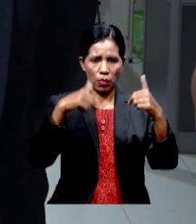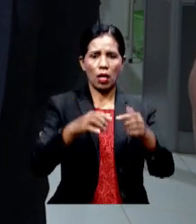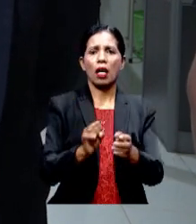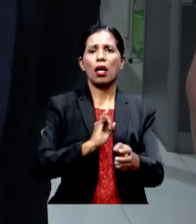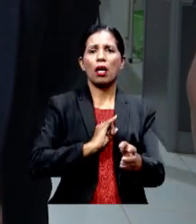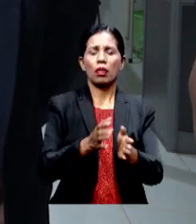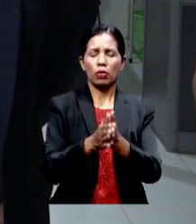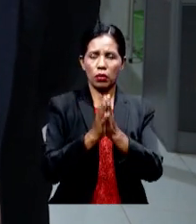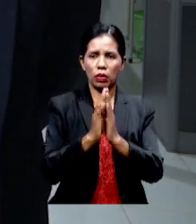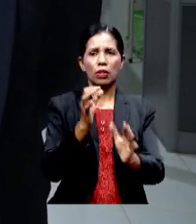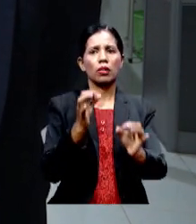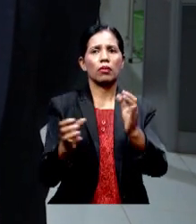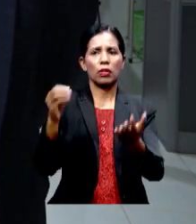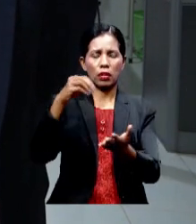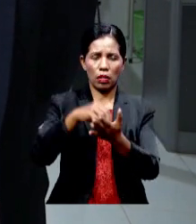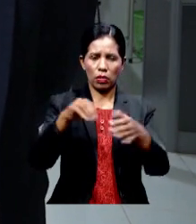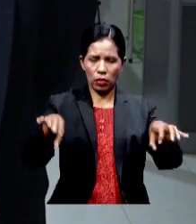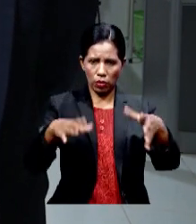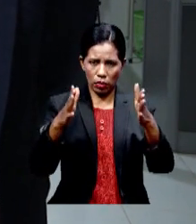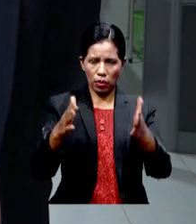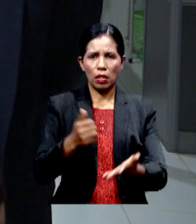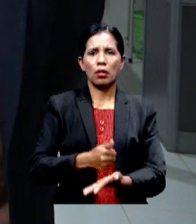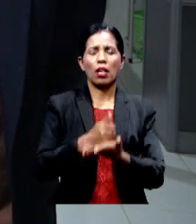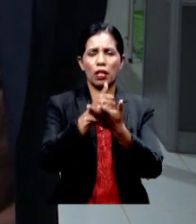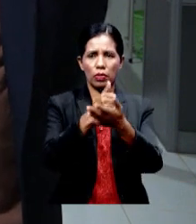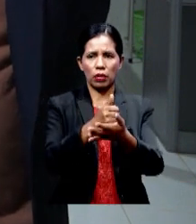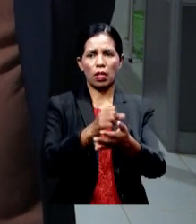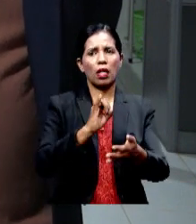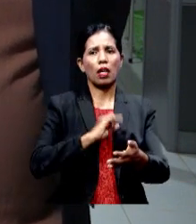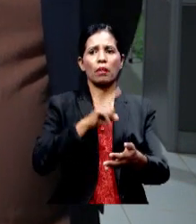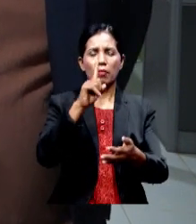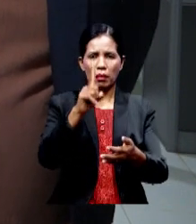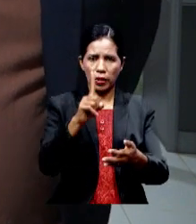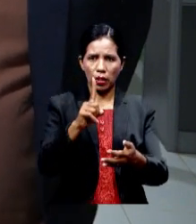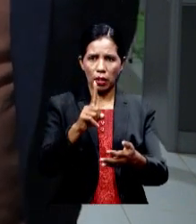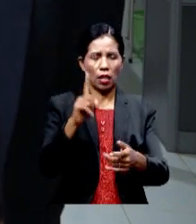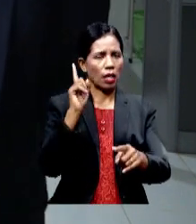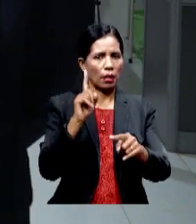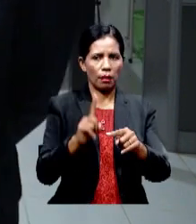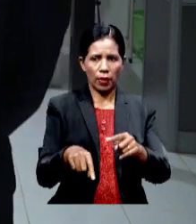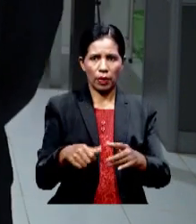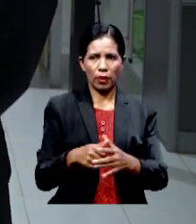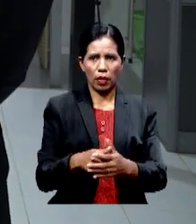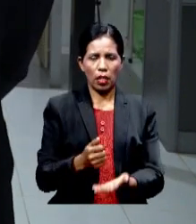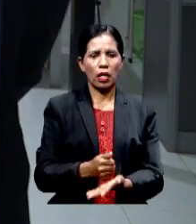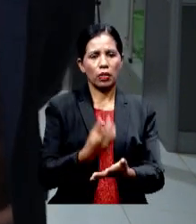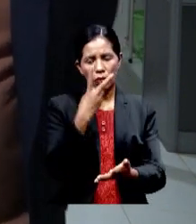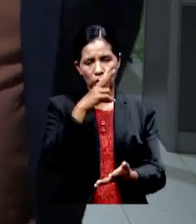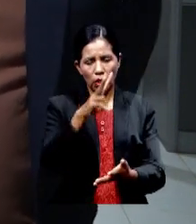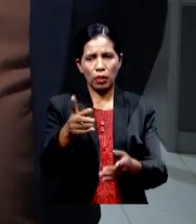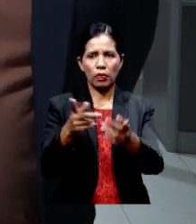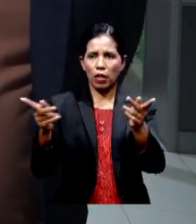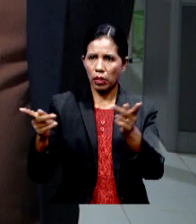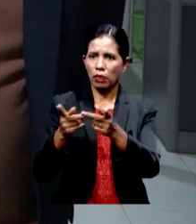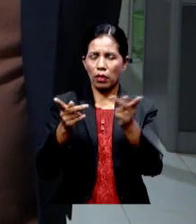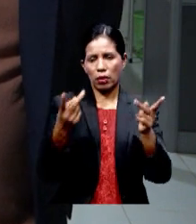na cara que está o staff, balo para o ritulo. Também, ao mesa que às vezes, labele tumba base bebê para